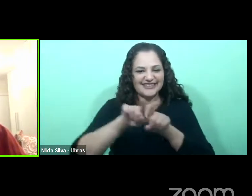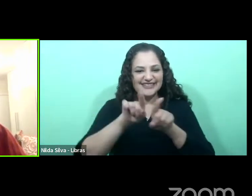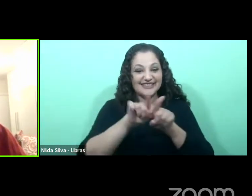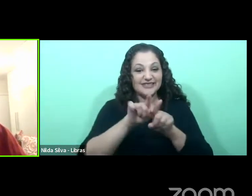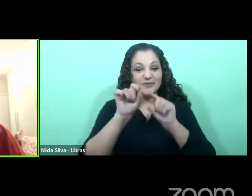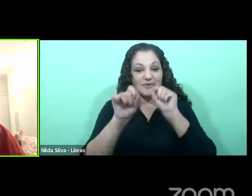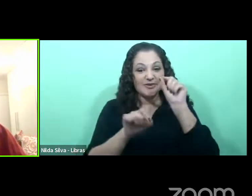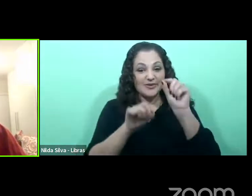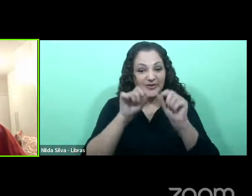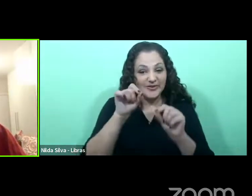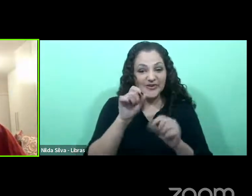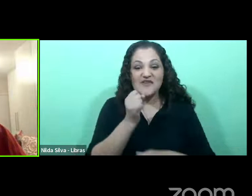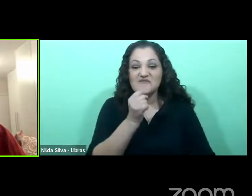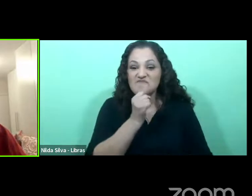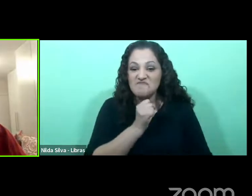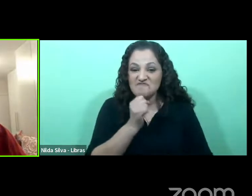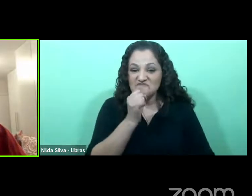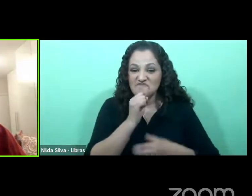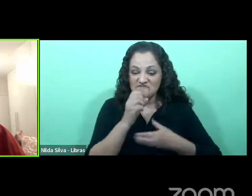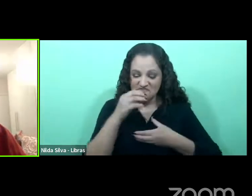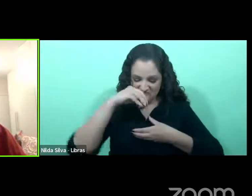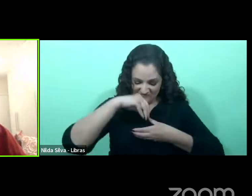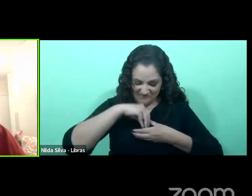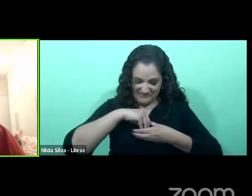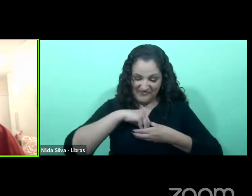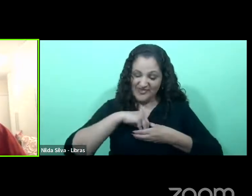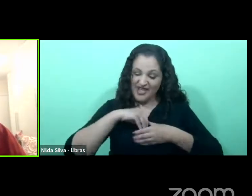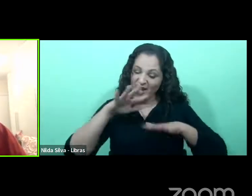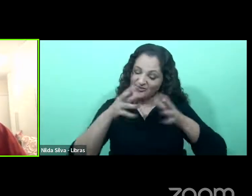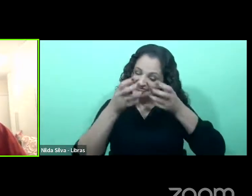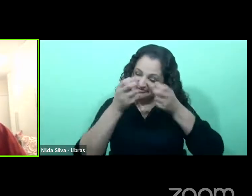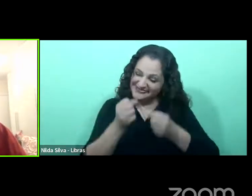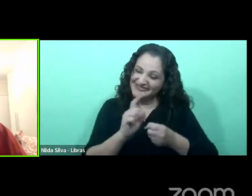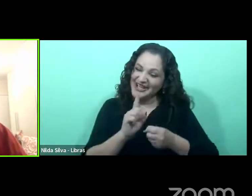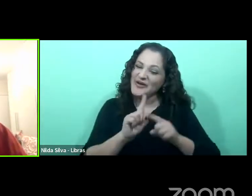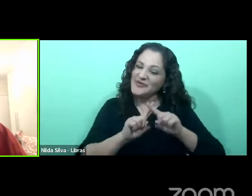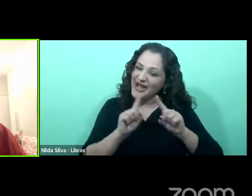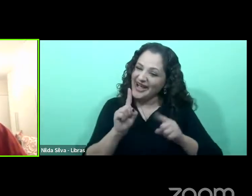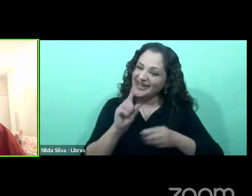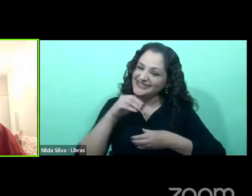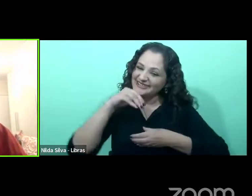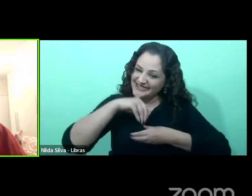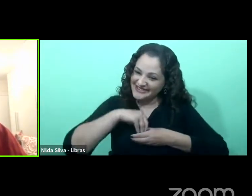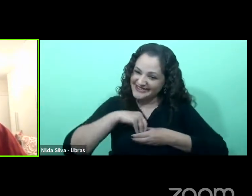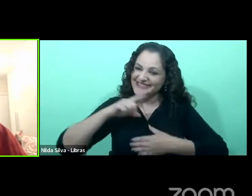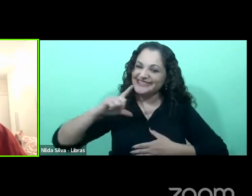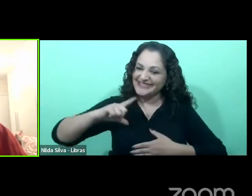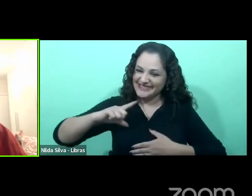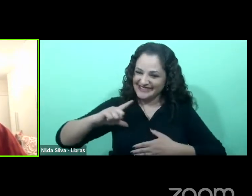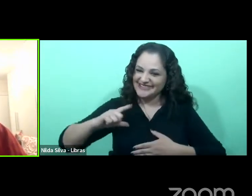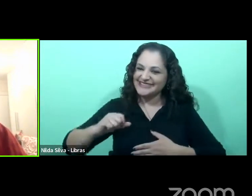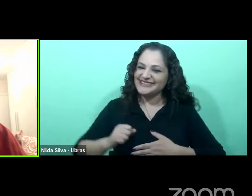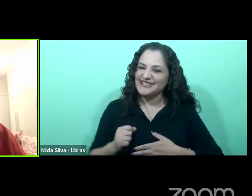interior. Alguns querem negar, mas ele já está aí. E eu converso com eles.